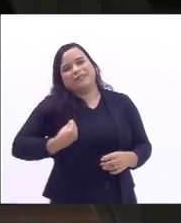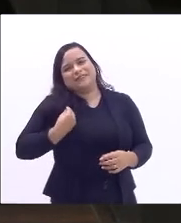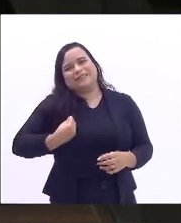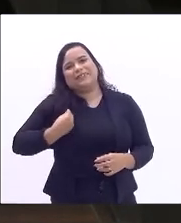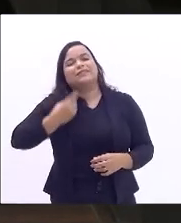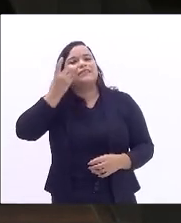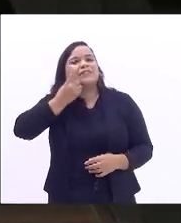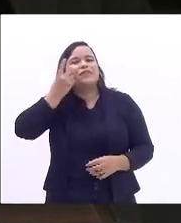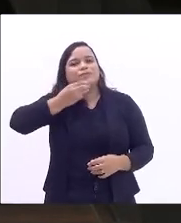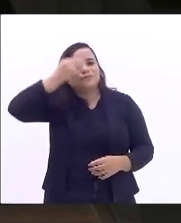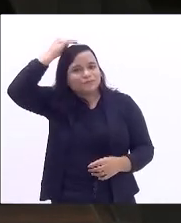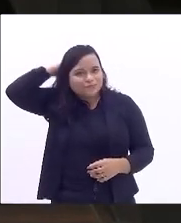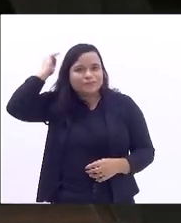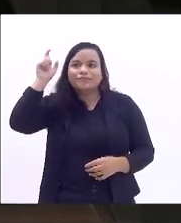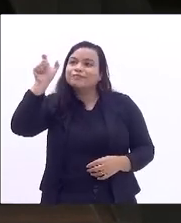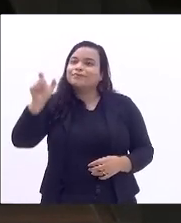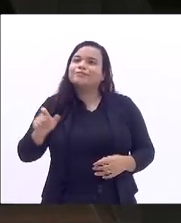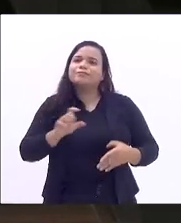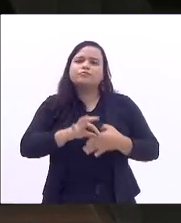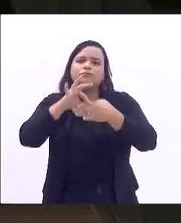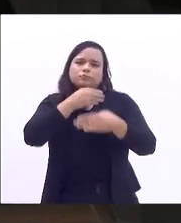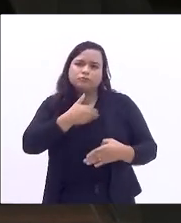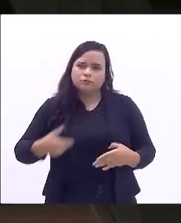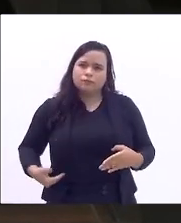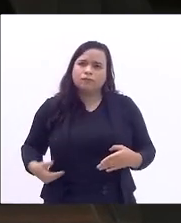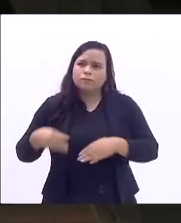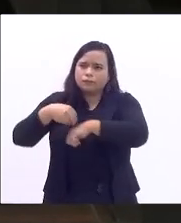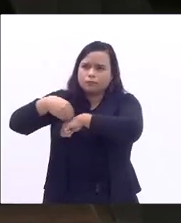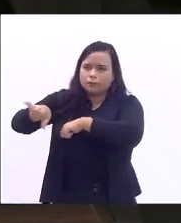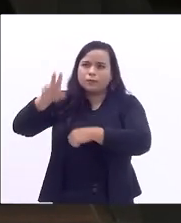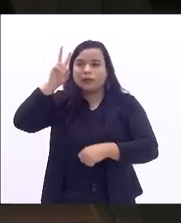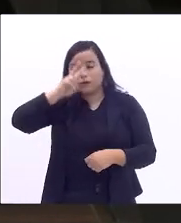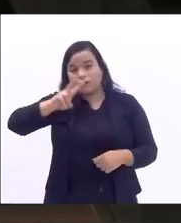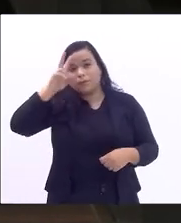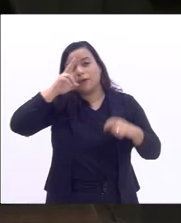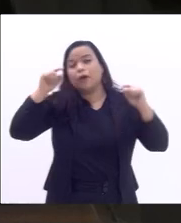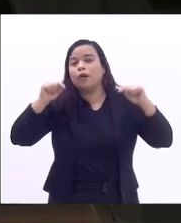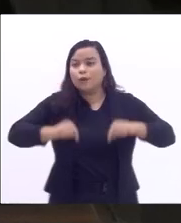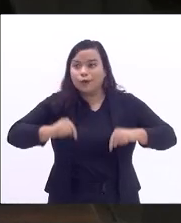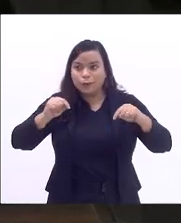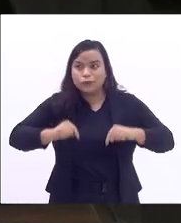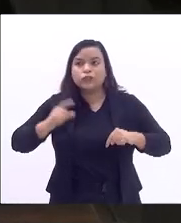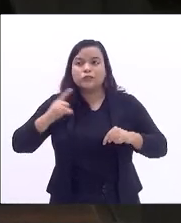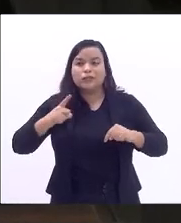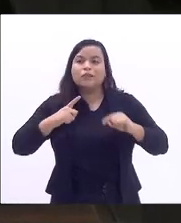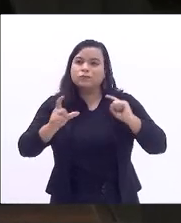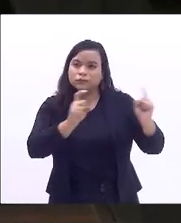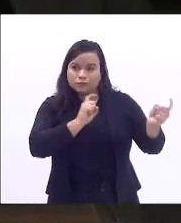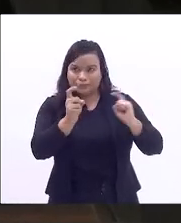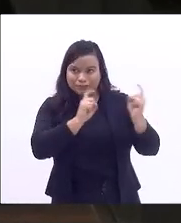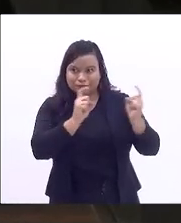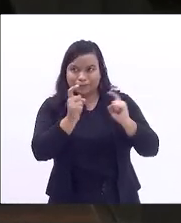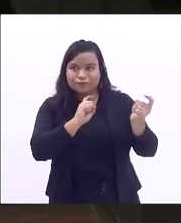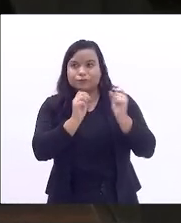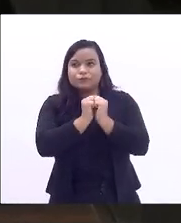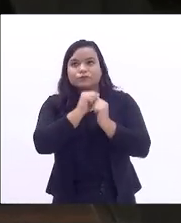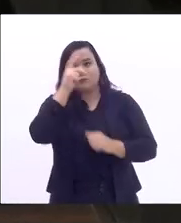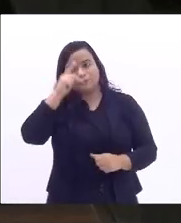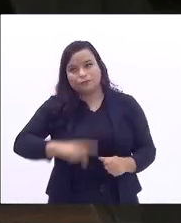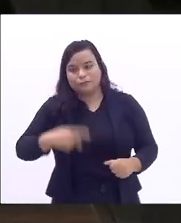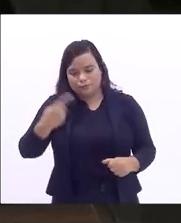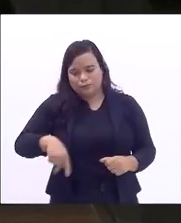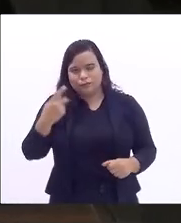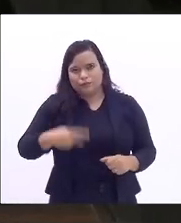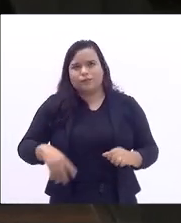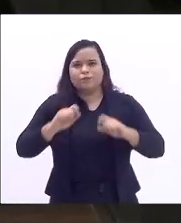Márcio Pacheco líder do governo para lembrar que hoje tivemos uma reunião com a presidência